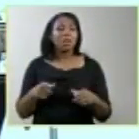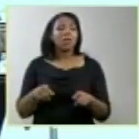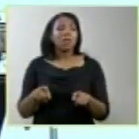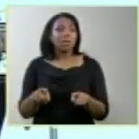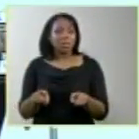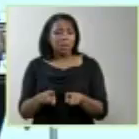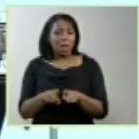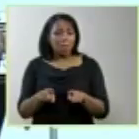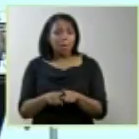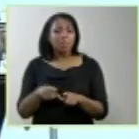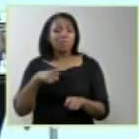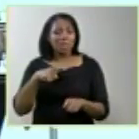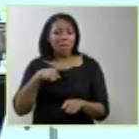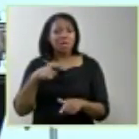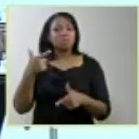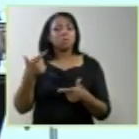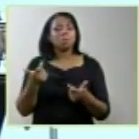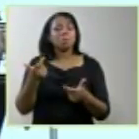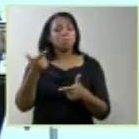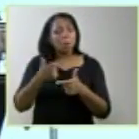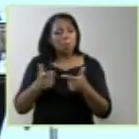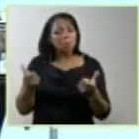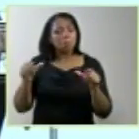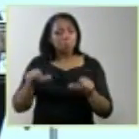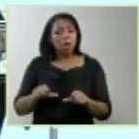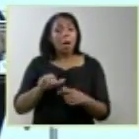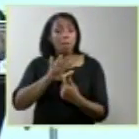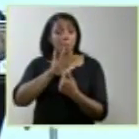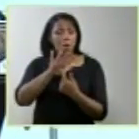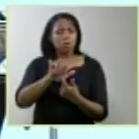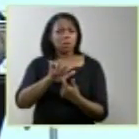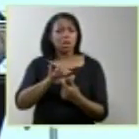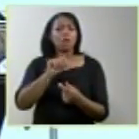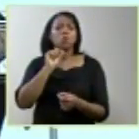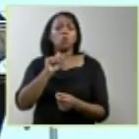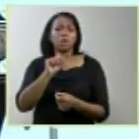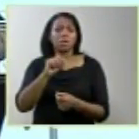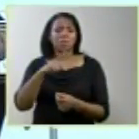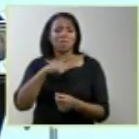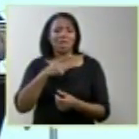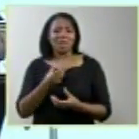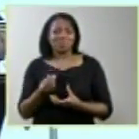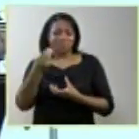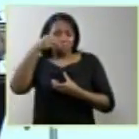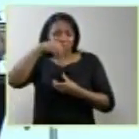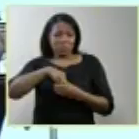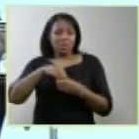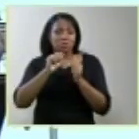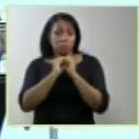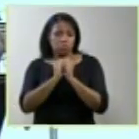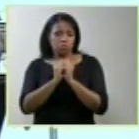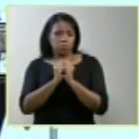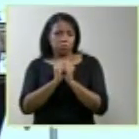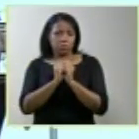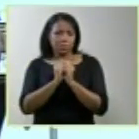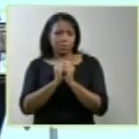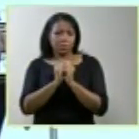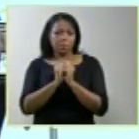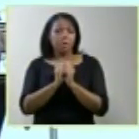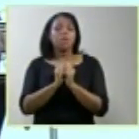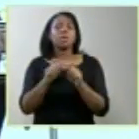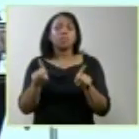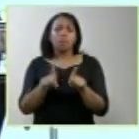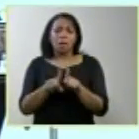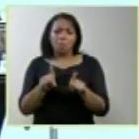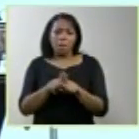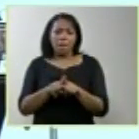severidade aumenta o risco. Então, os casos mais severos mostram que há uma carga genética mais acumulada e muito mais longe